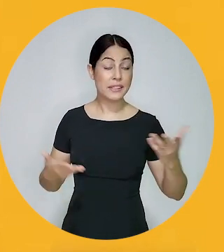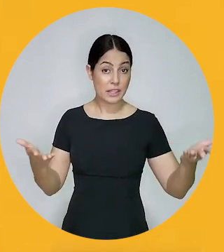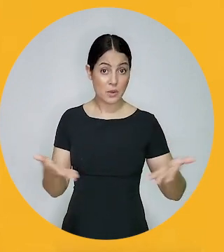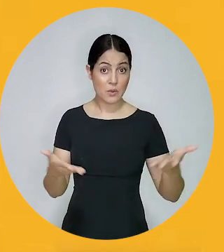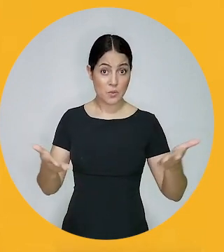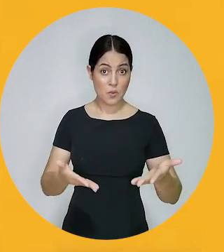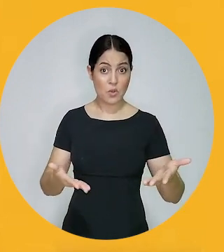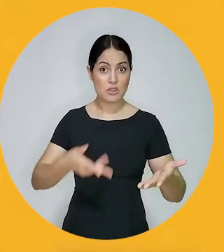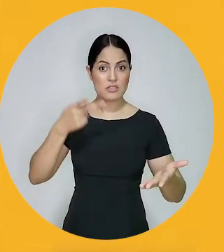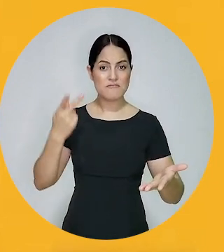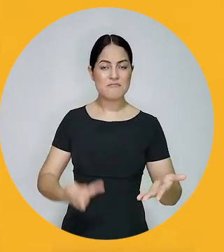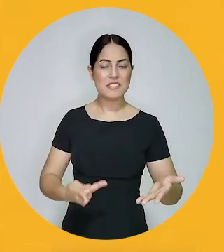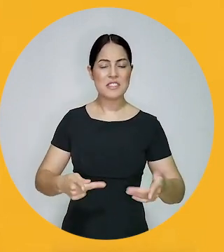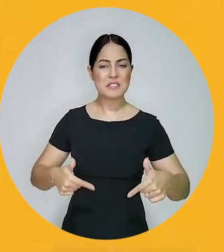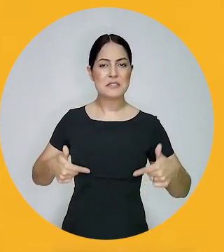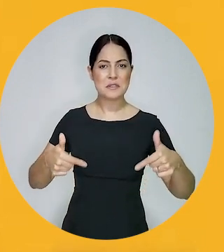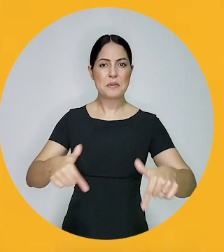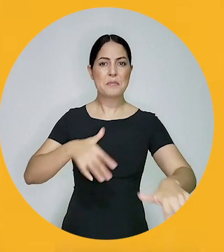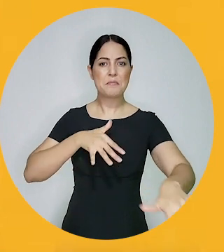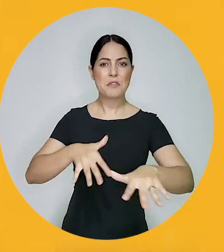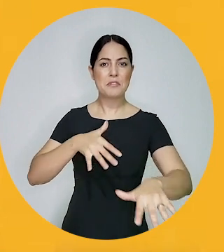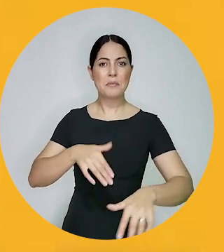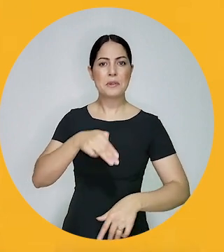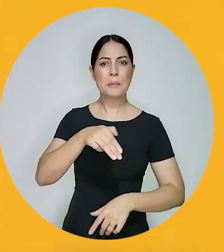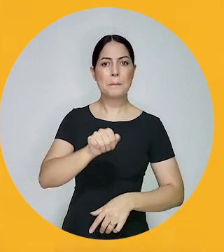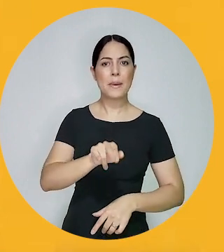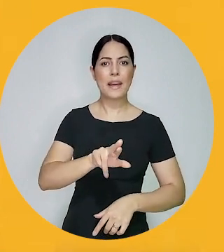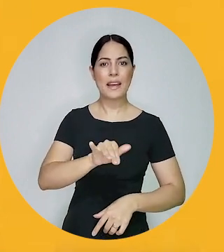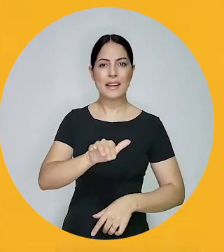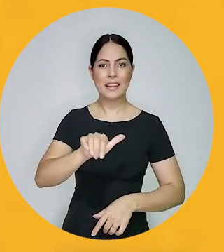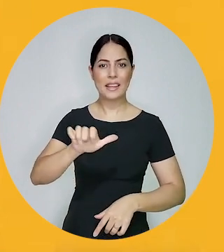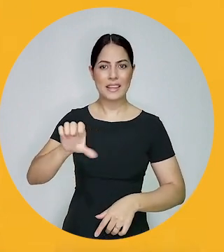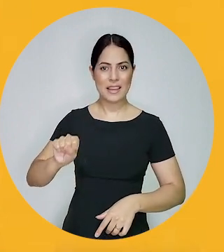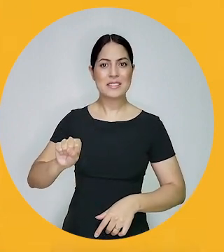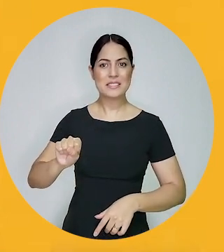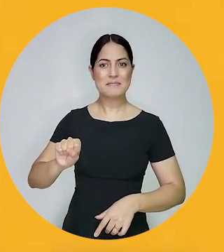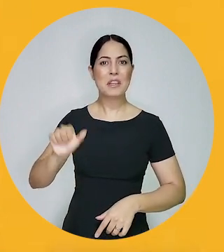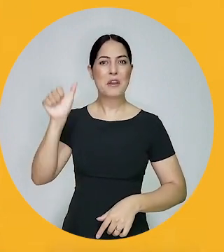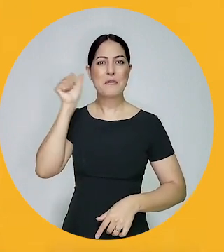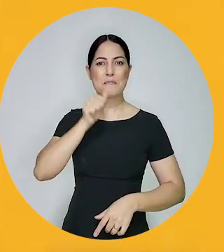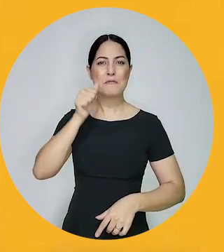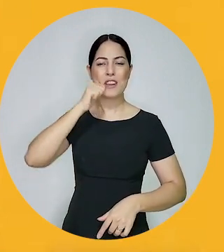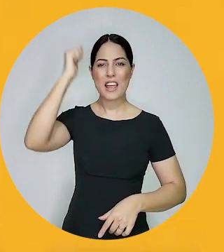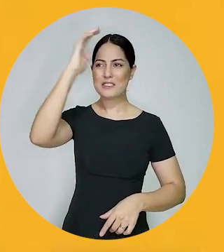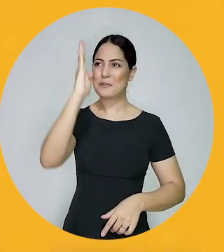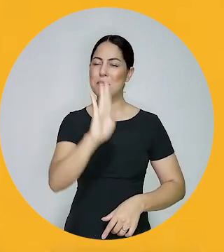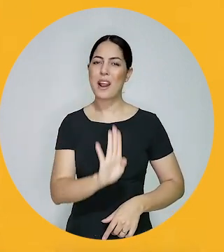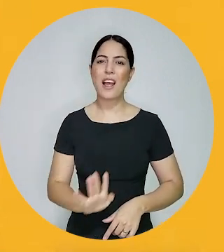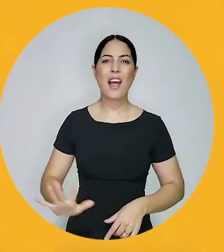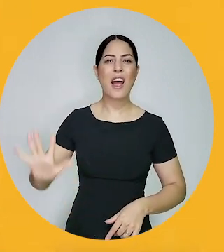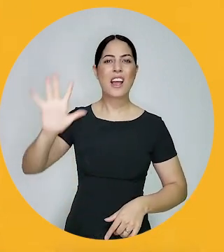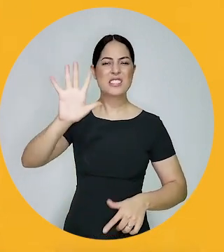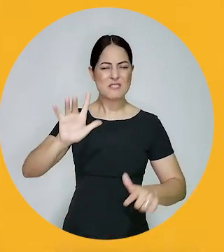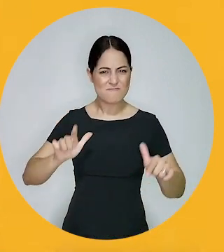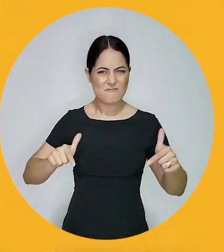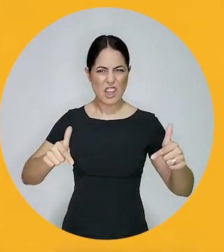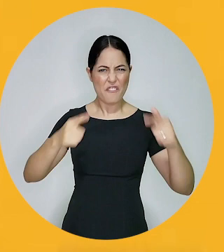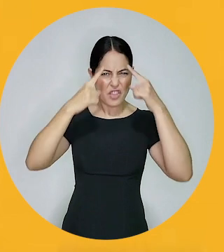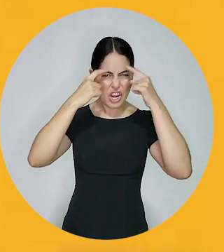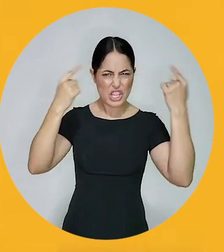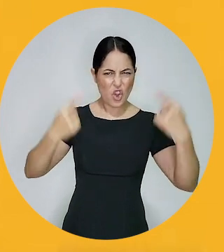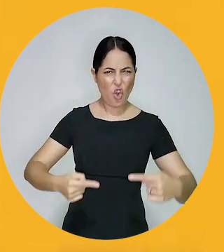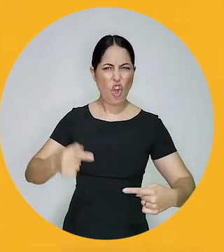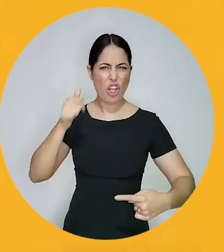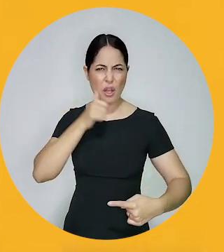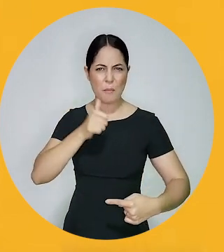privados. Então, essa iniciativa, Marias do Brasil, a partir de programas que vão disseminar a história das